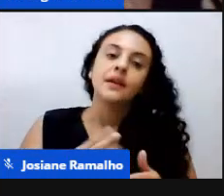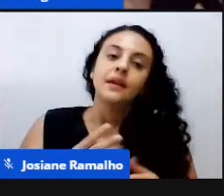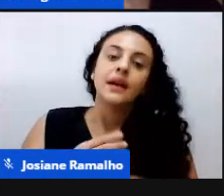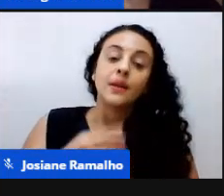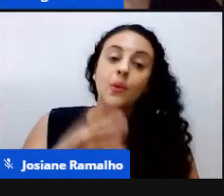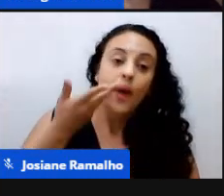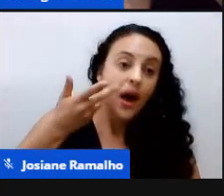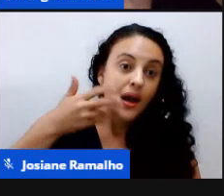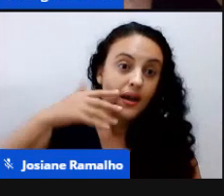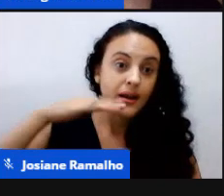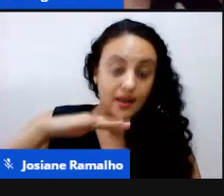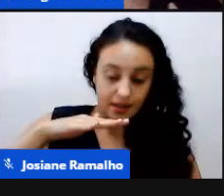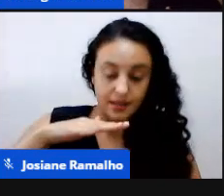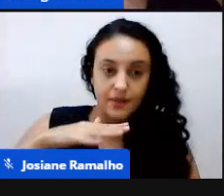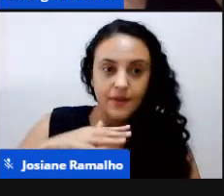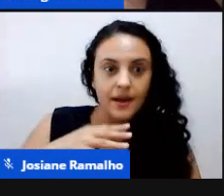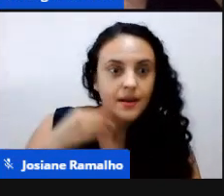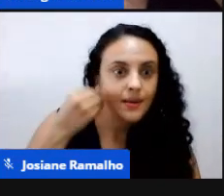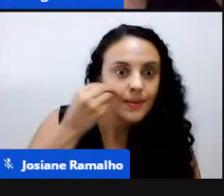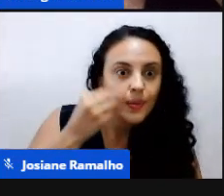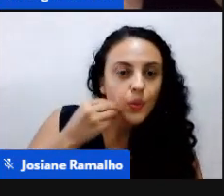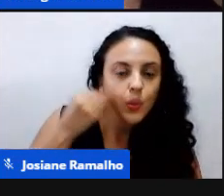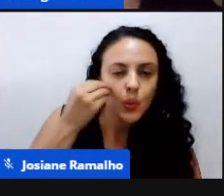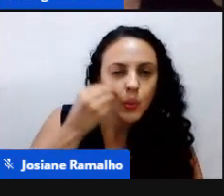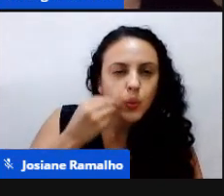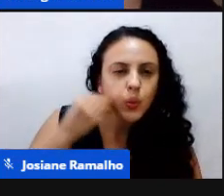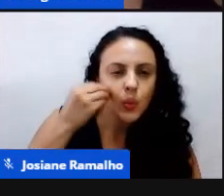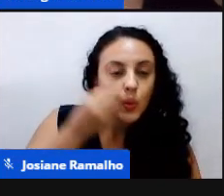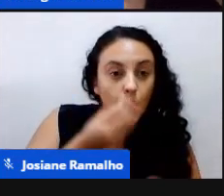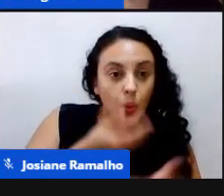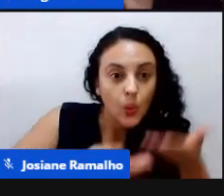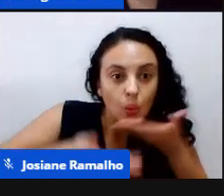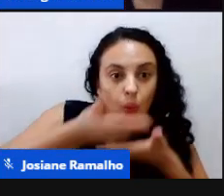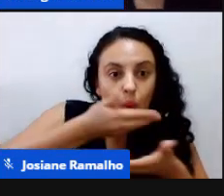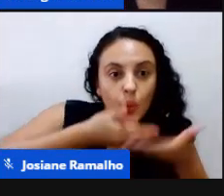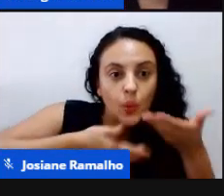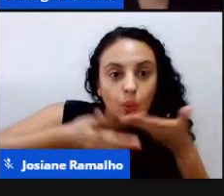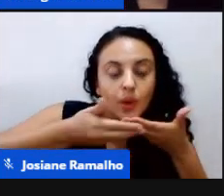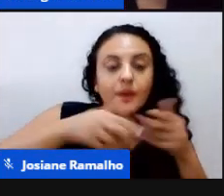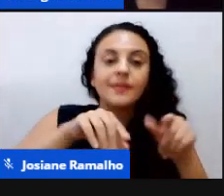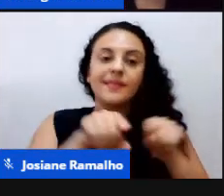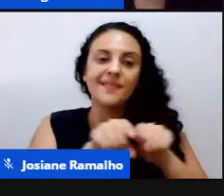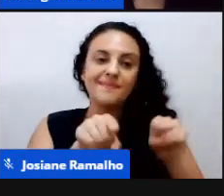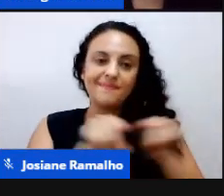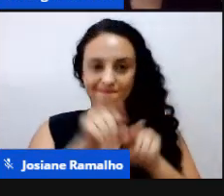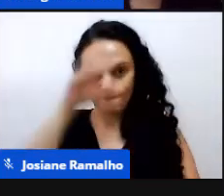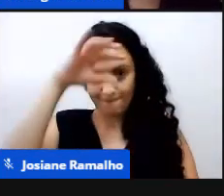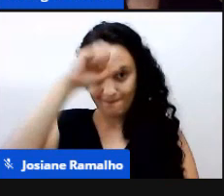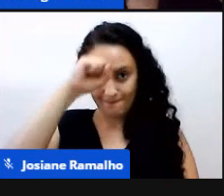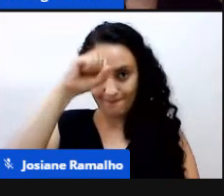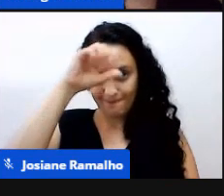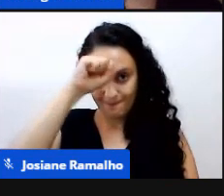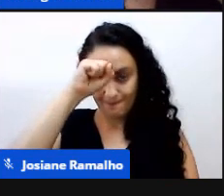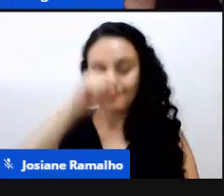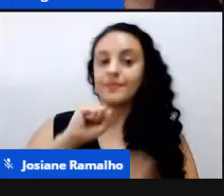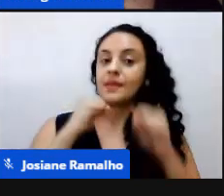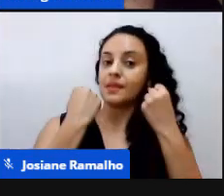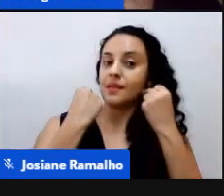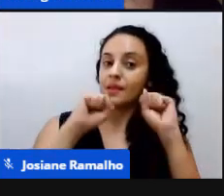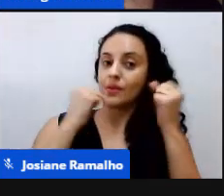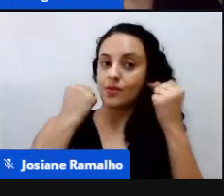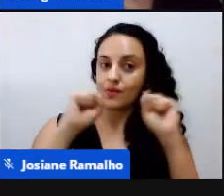estar vivenciando, interagindo e aprendendo. E a educação física, assim como os outros